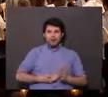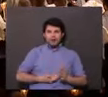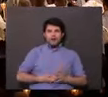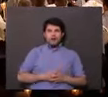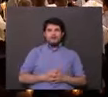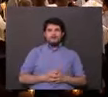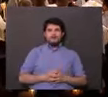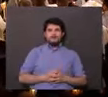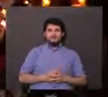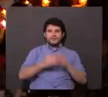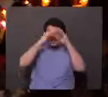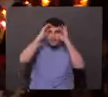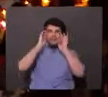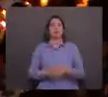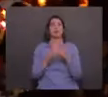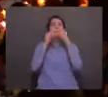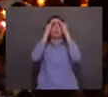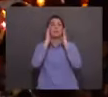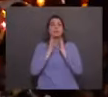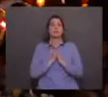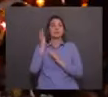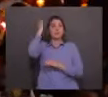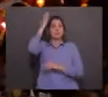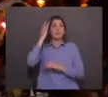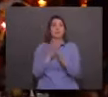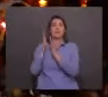vosso ventre, Jesus.